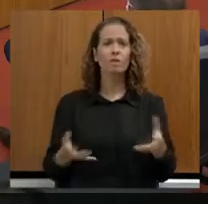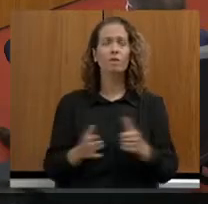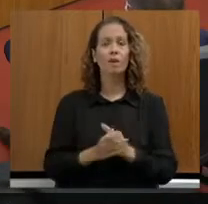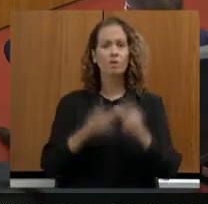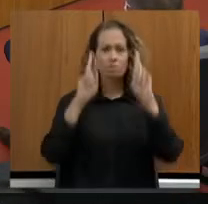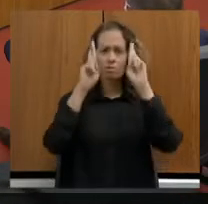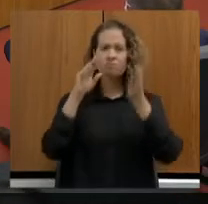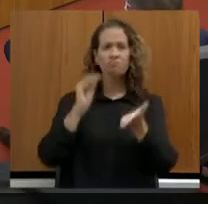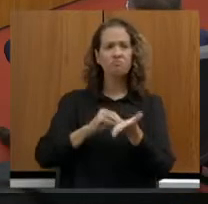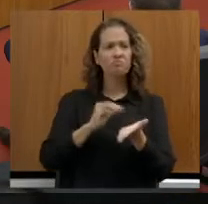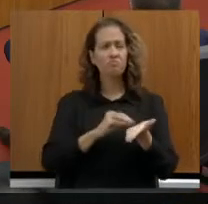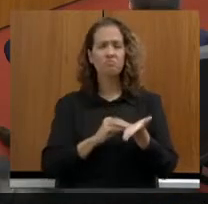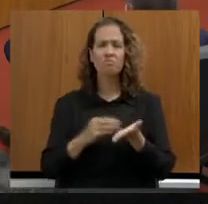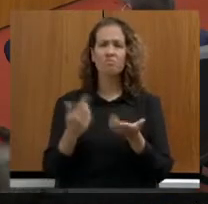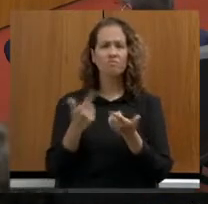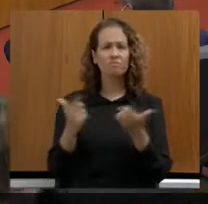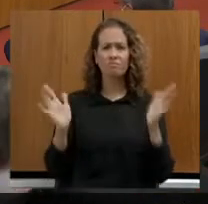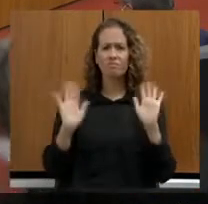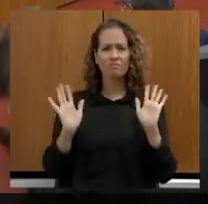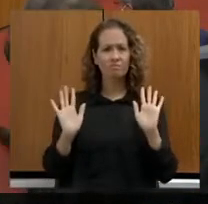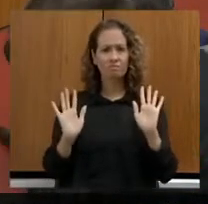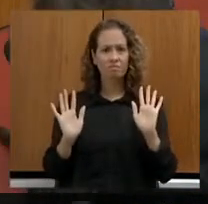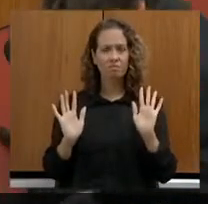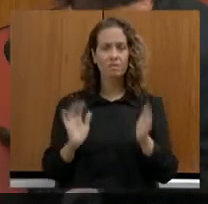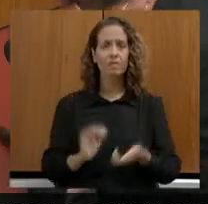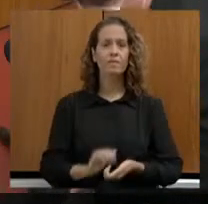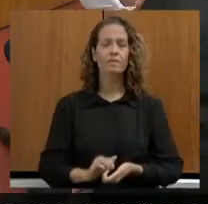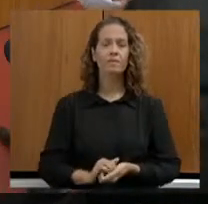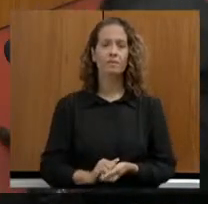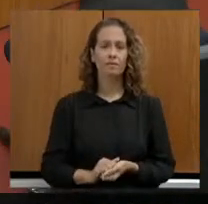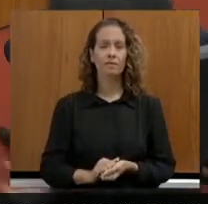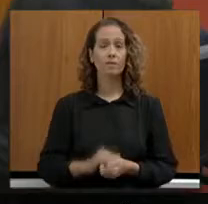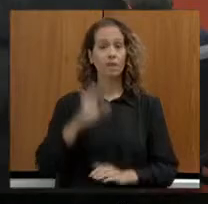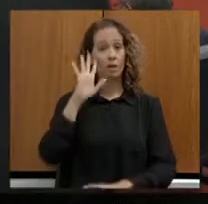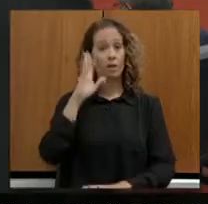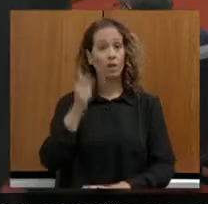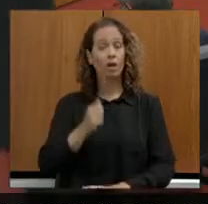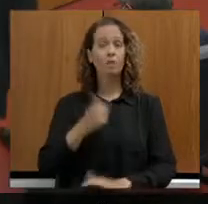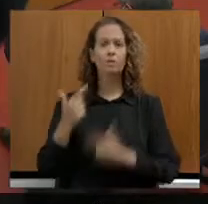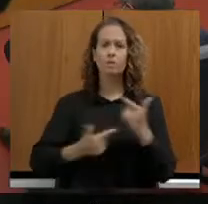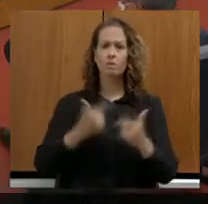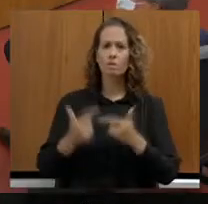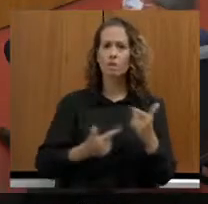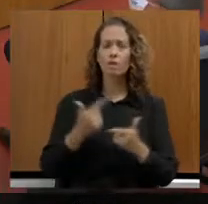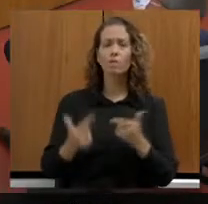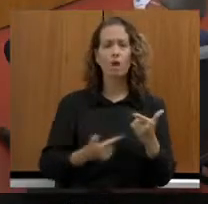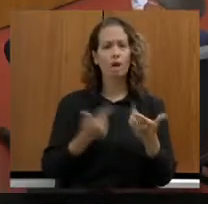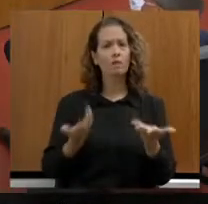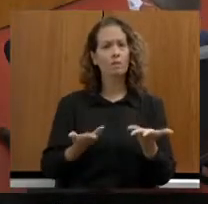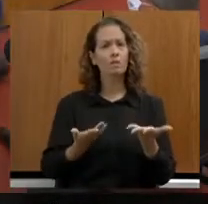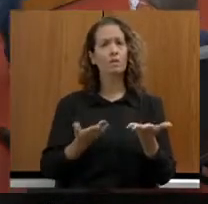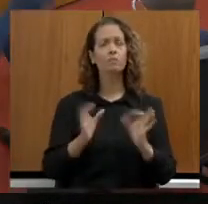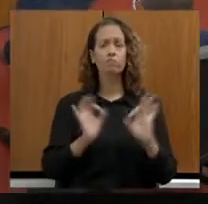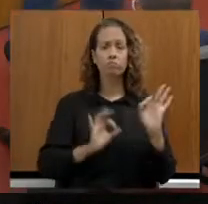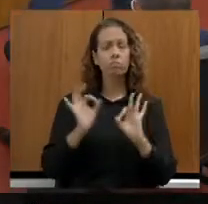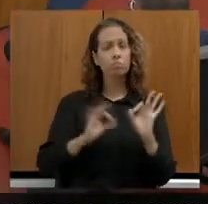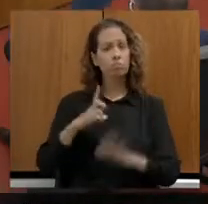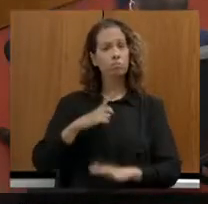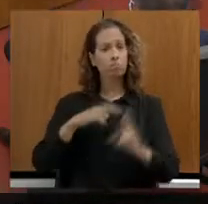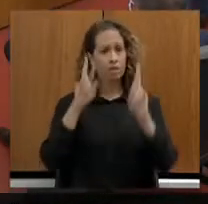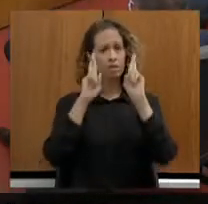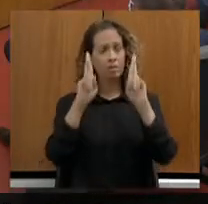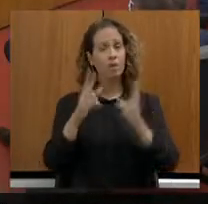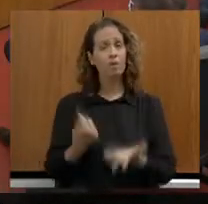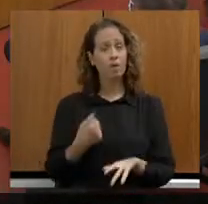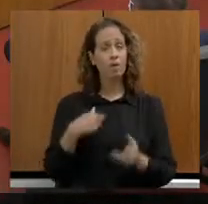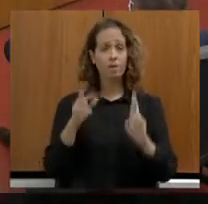faltou com respeito com ninguém aqui não eu acho que os trabalhos estão sendo conduzidos com respeito eu